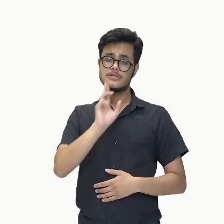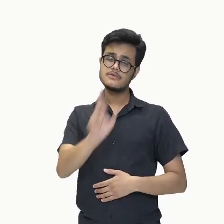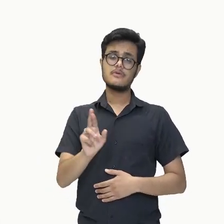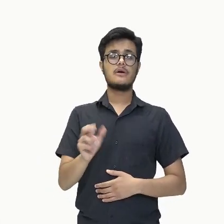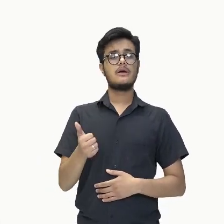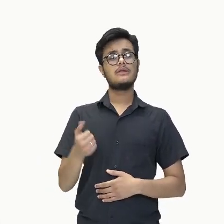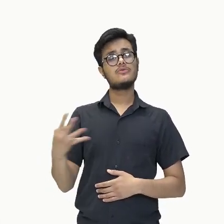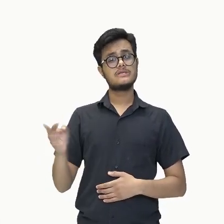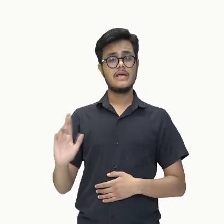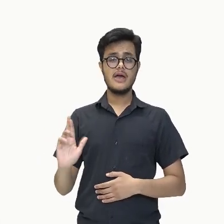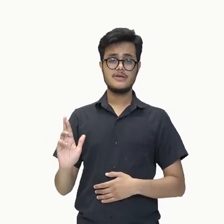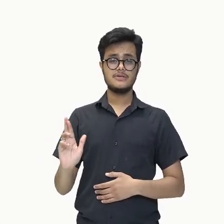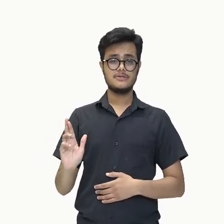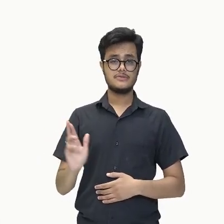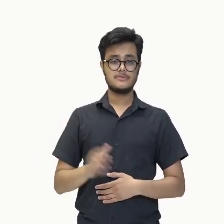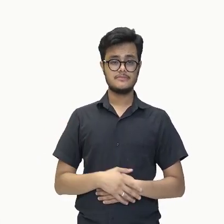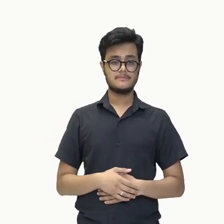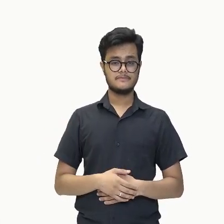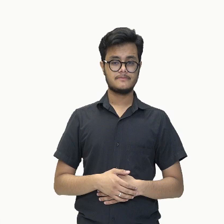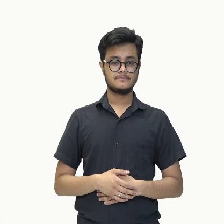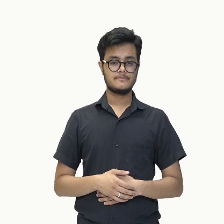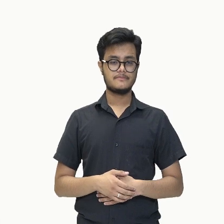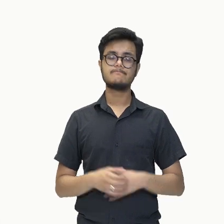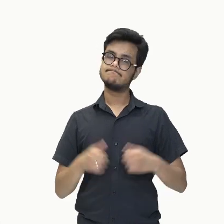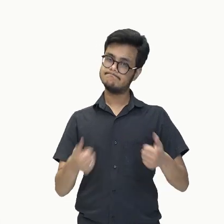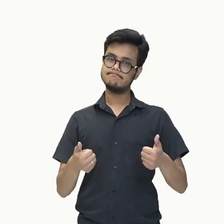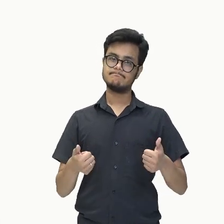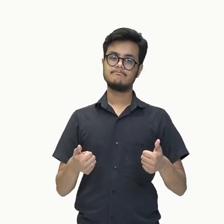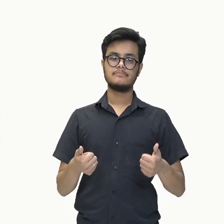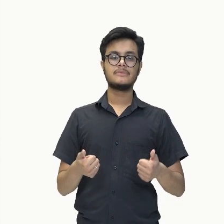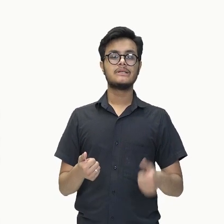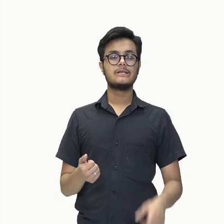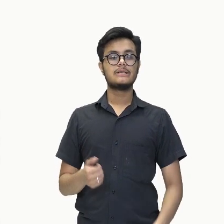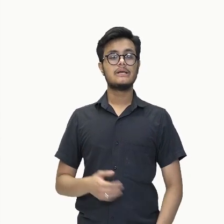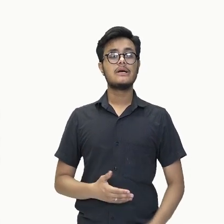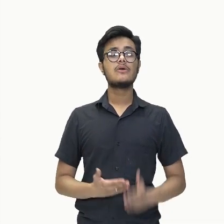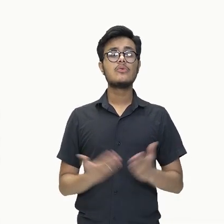Resposta, R$14, que é a nossa letra,